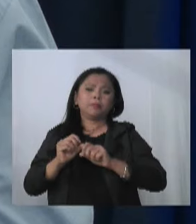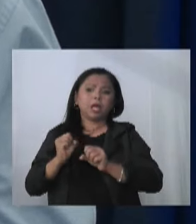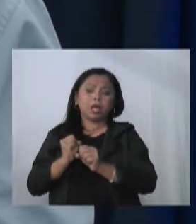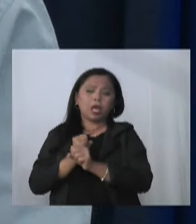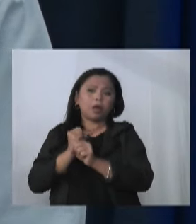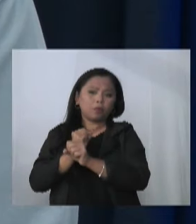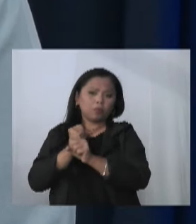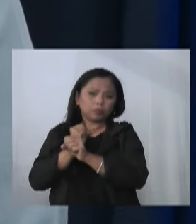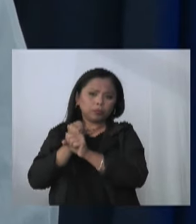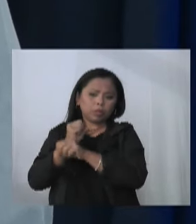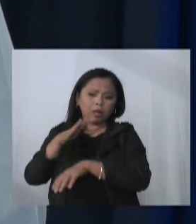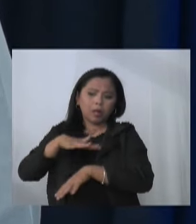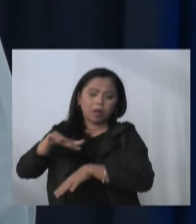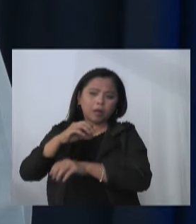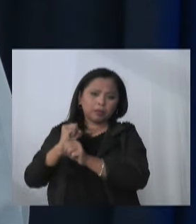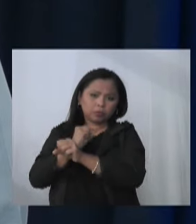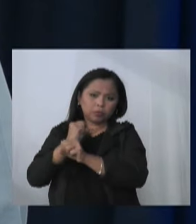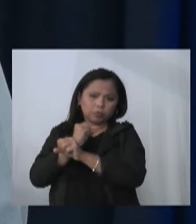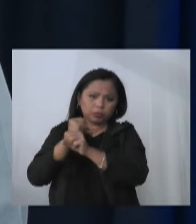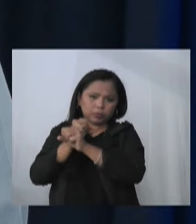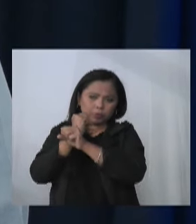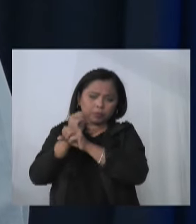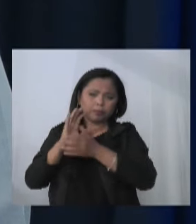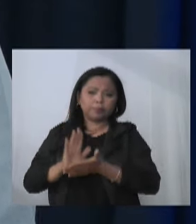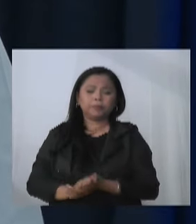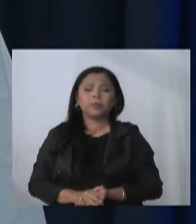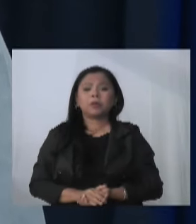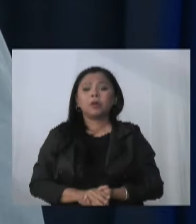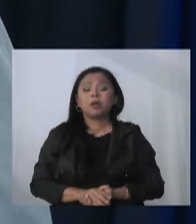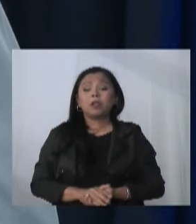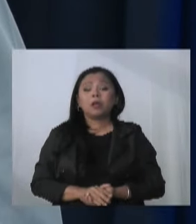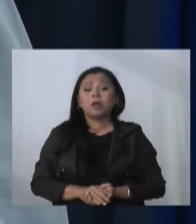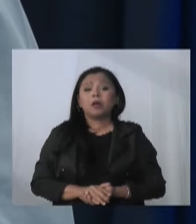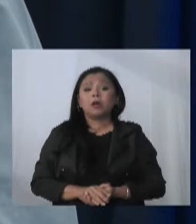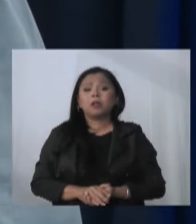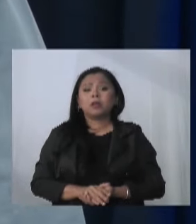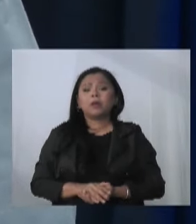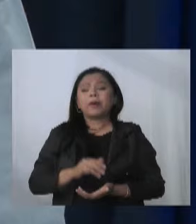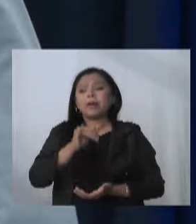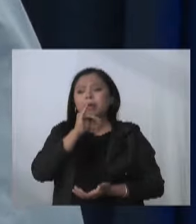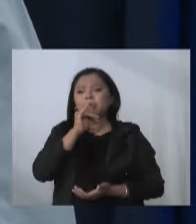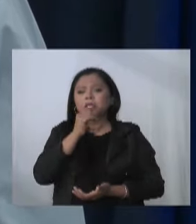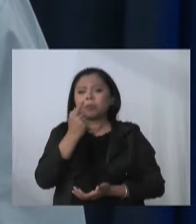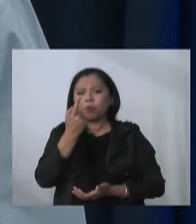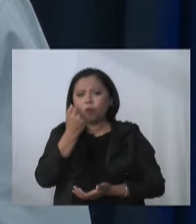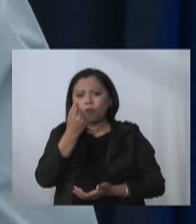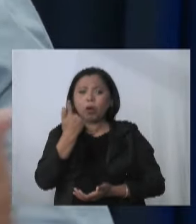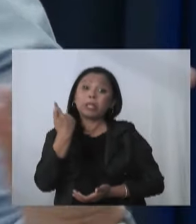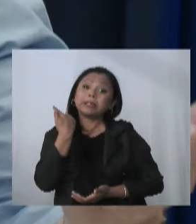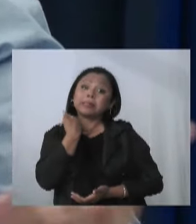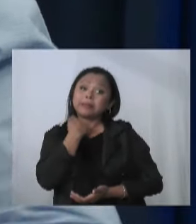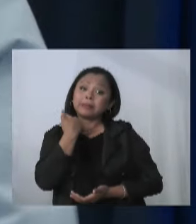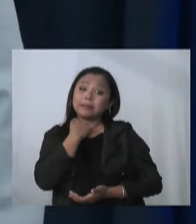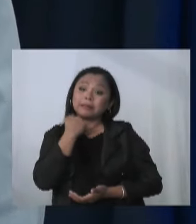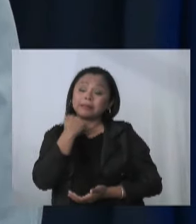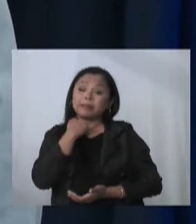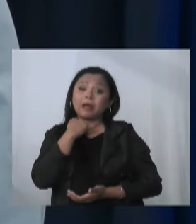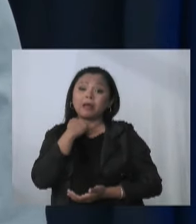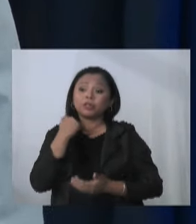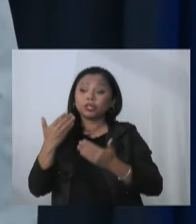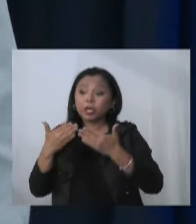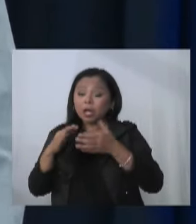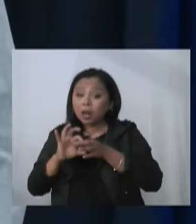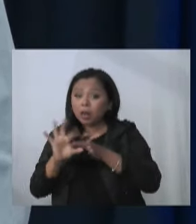você realmente reduzir, por exemplo, o alvará de construção, que tem que ser autodeclaratória. A prefeitura não tem nada que se